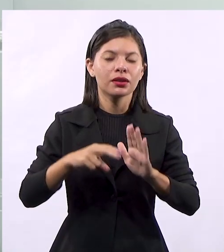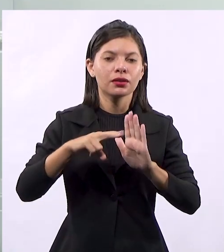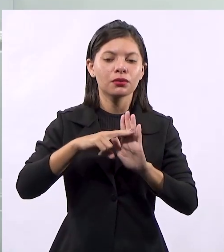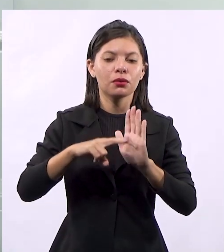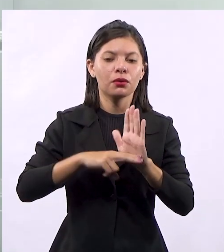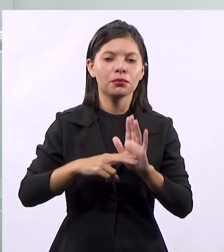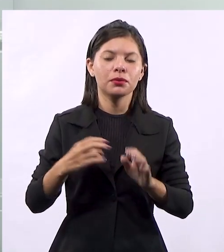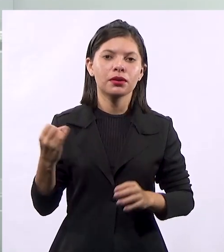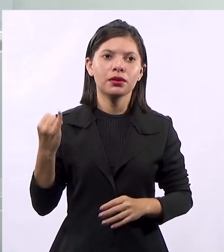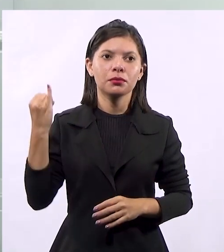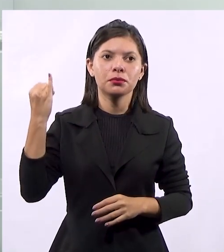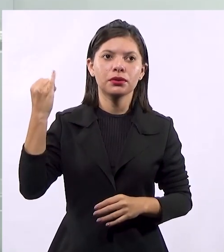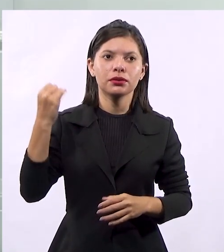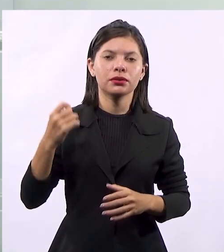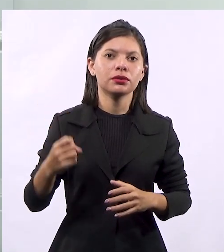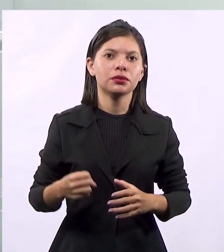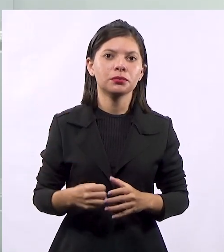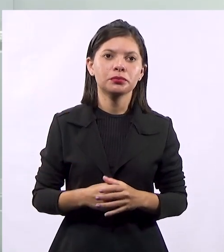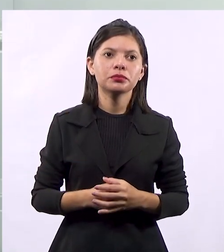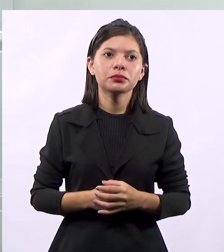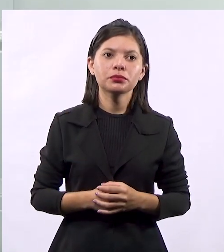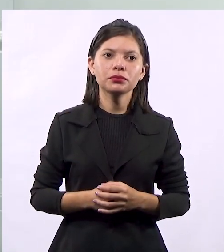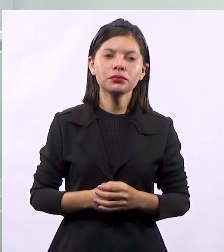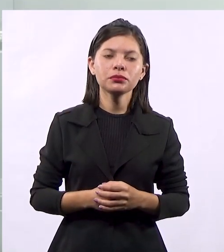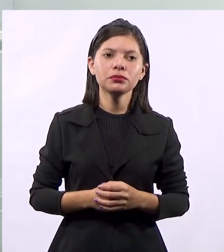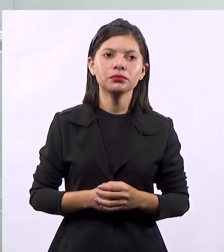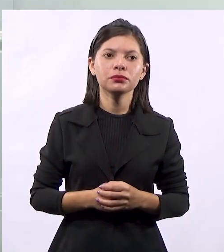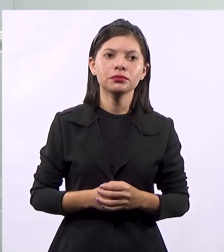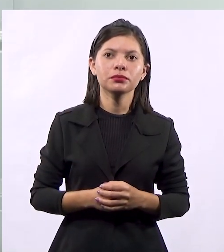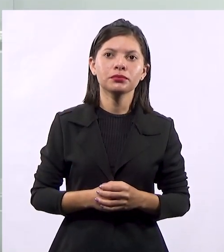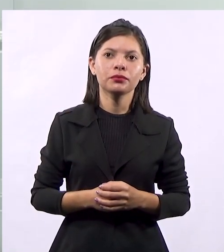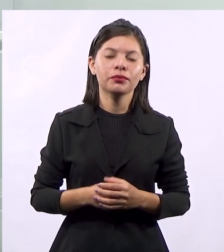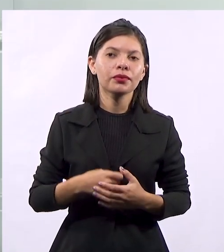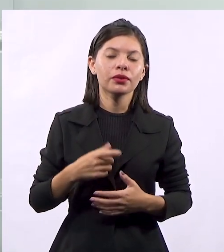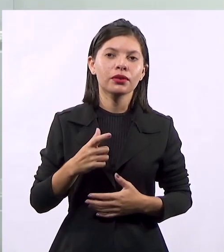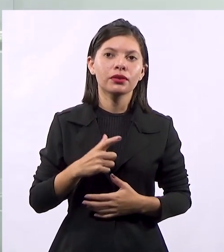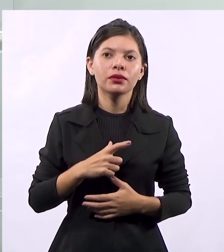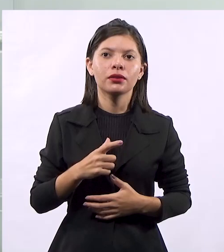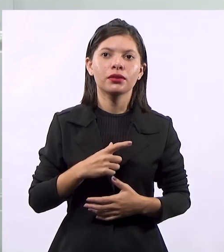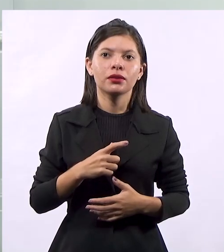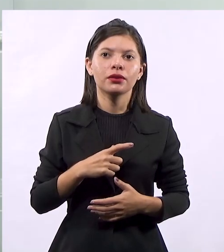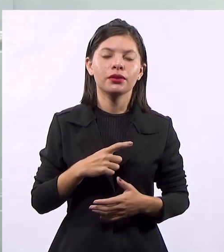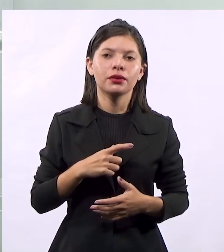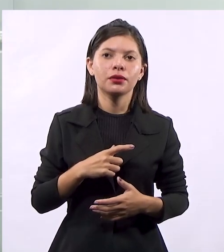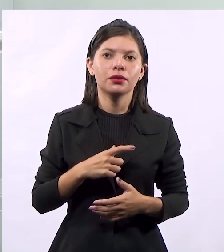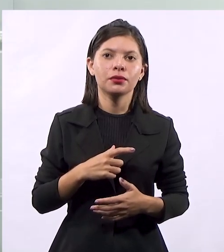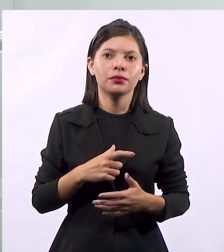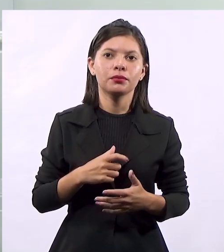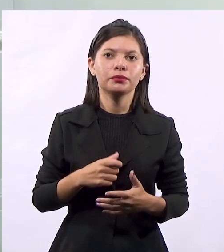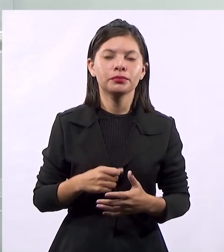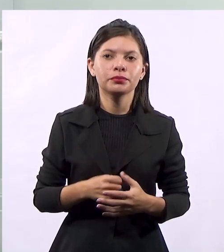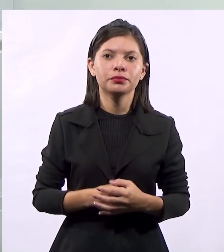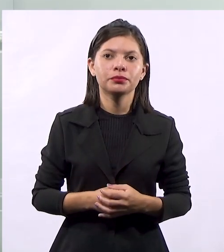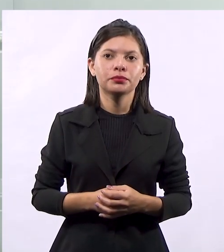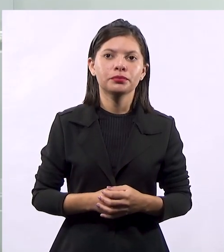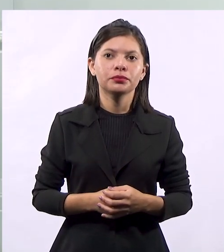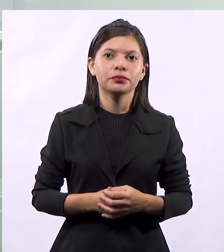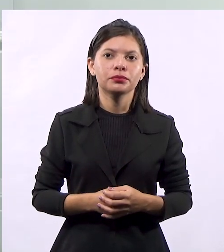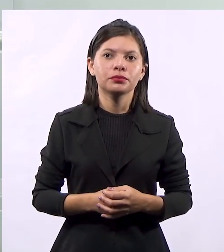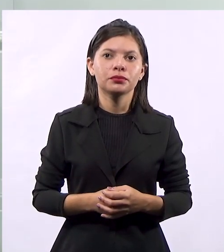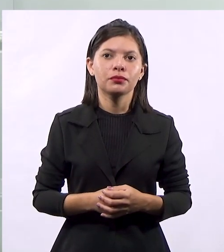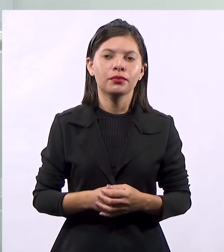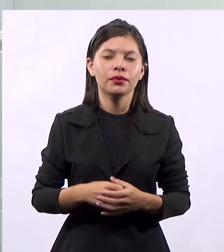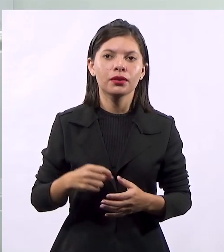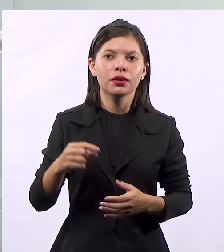Federal de 1988 foi promulgada em 1988 e é considerada uma Constituição, ou